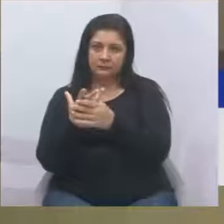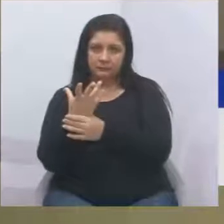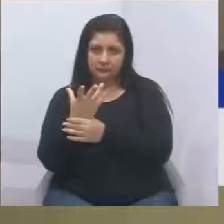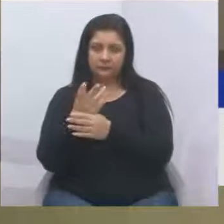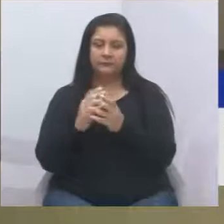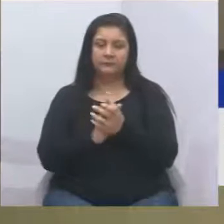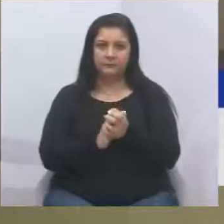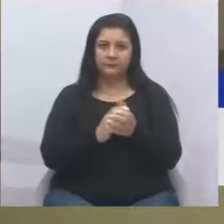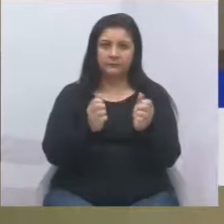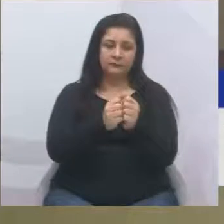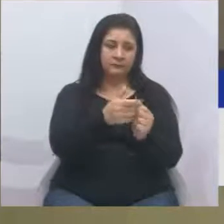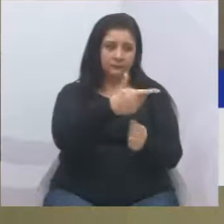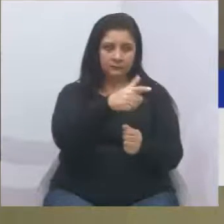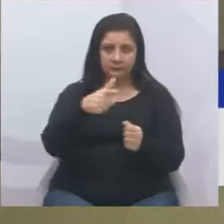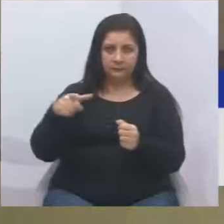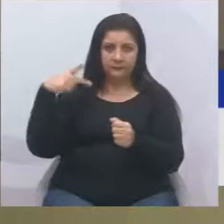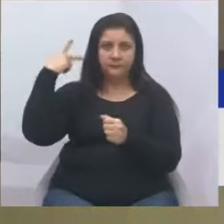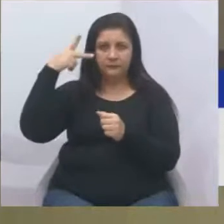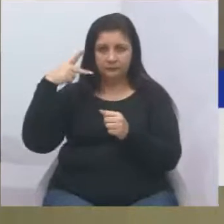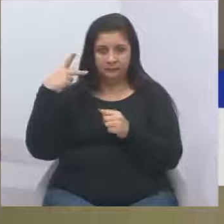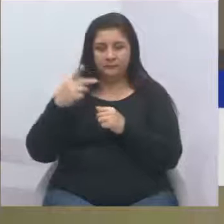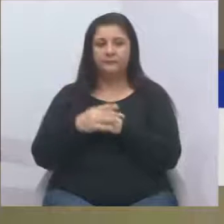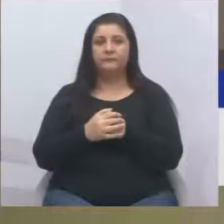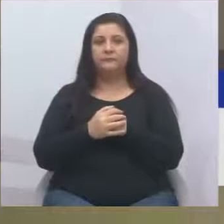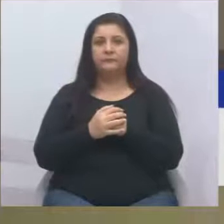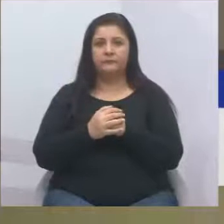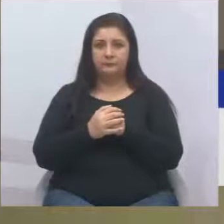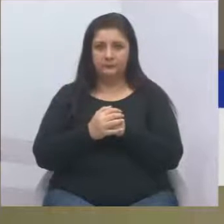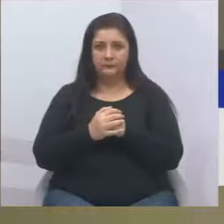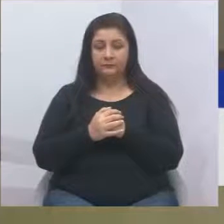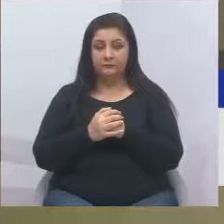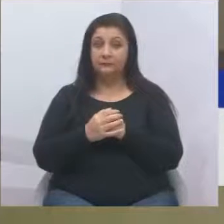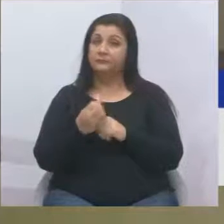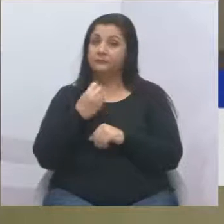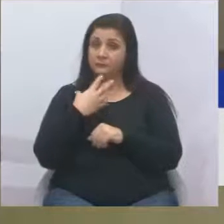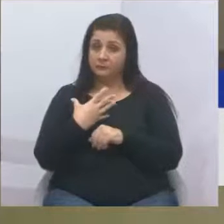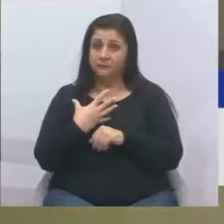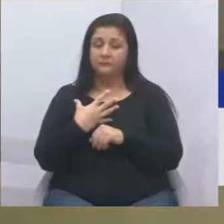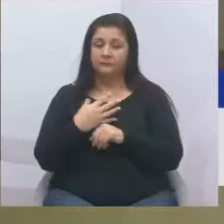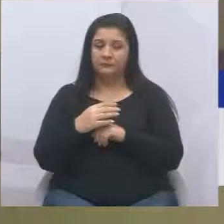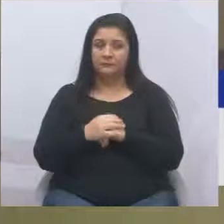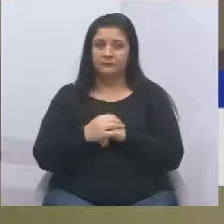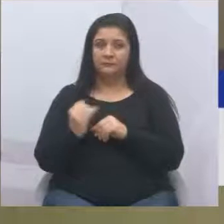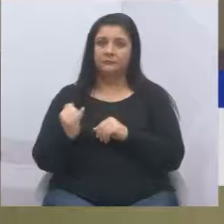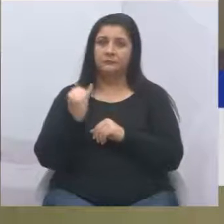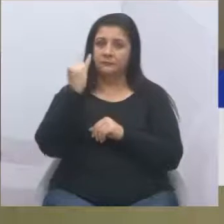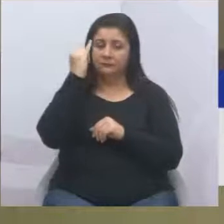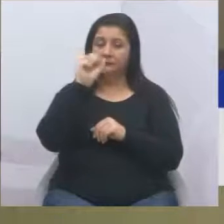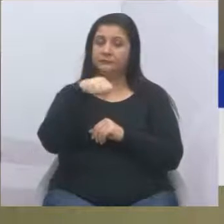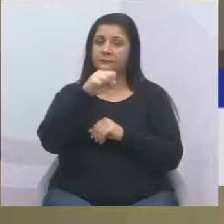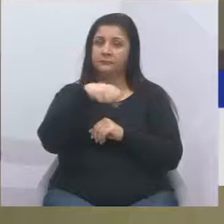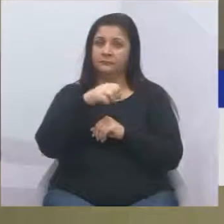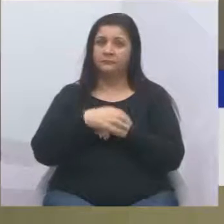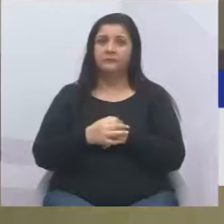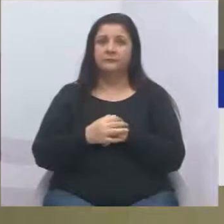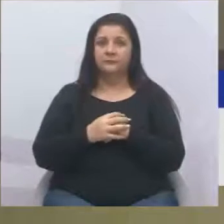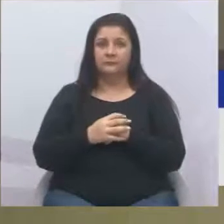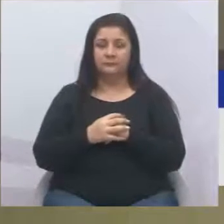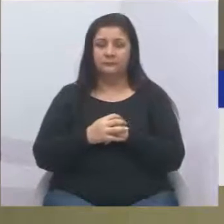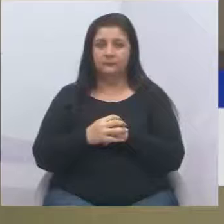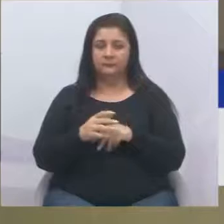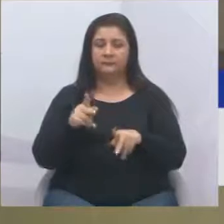junto com os demais vereadores, e dizer que é um ganho, isso será um ganho sim para